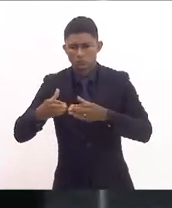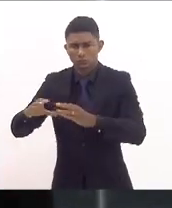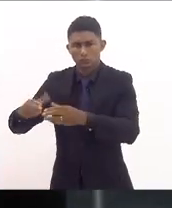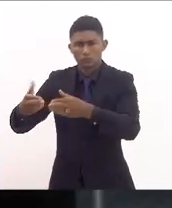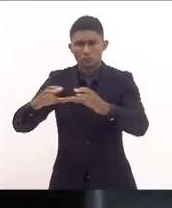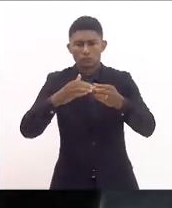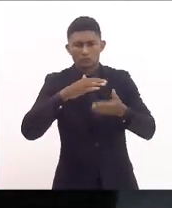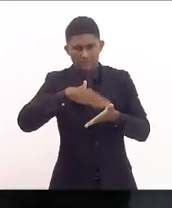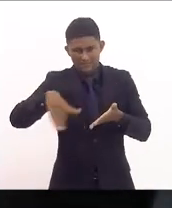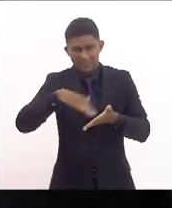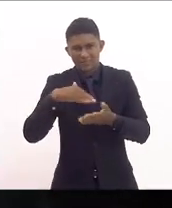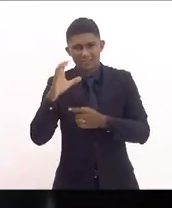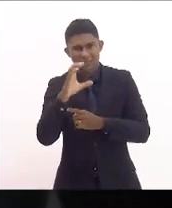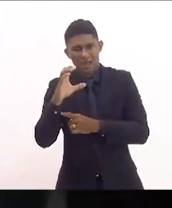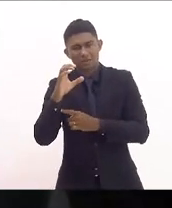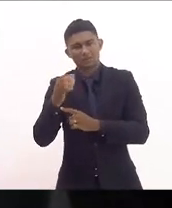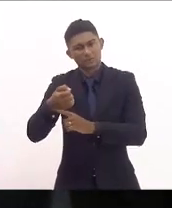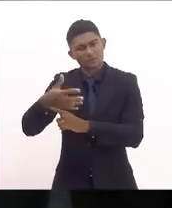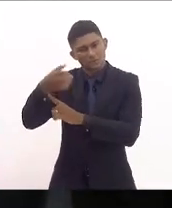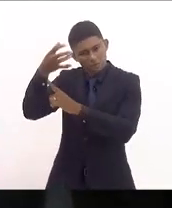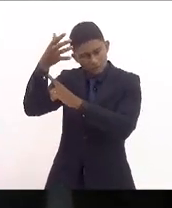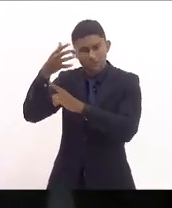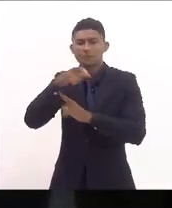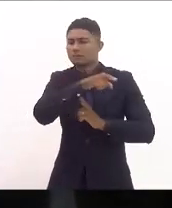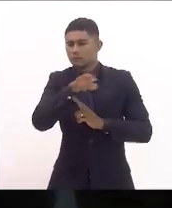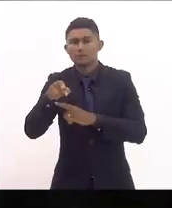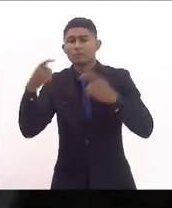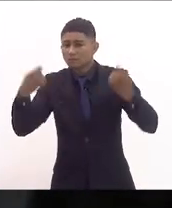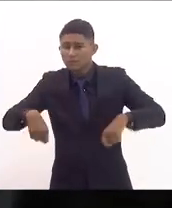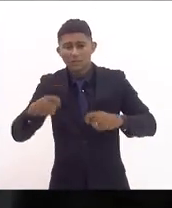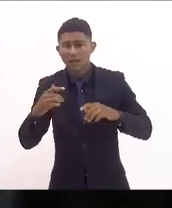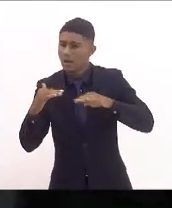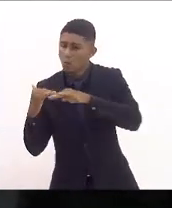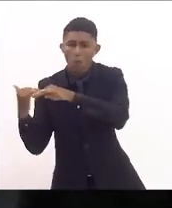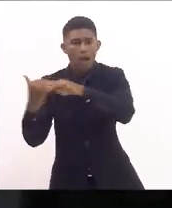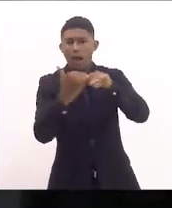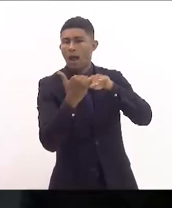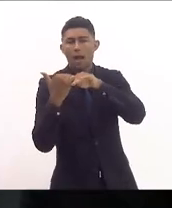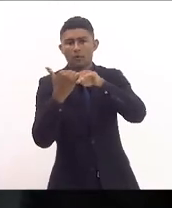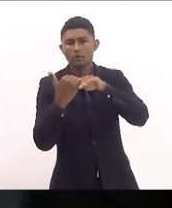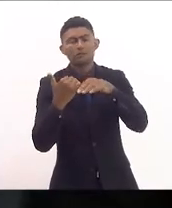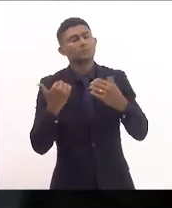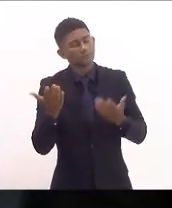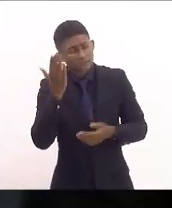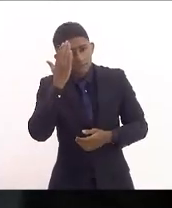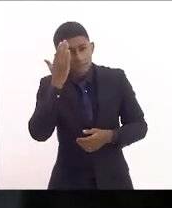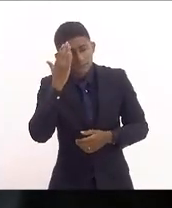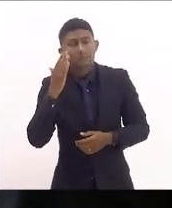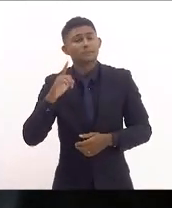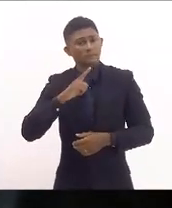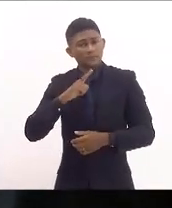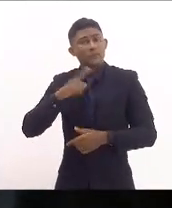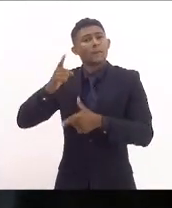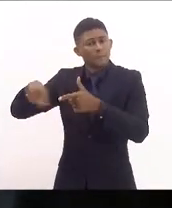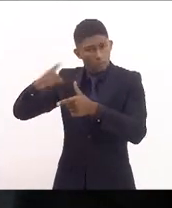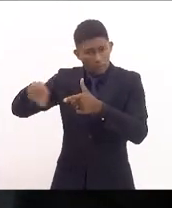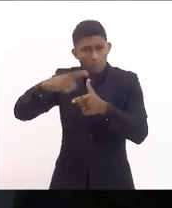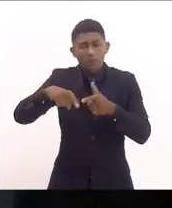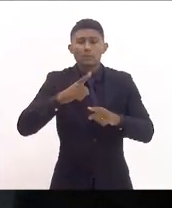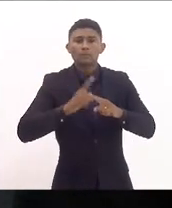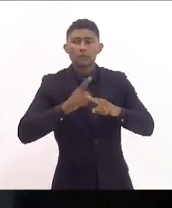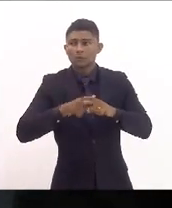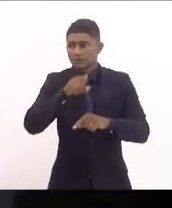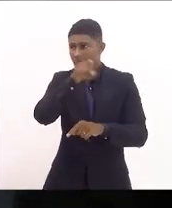tem que ter o mesmo tratamento já baixo que disse o Flávio agora pouco os problemas com congelamento do plano de